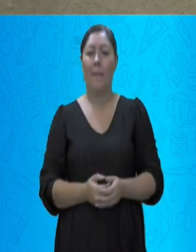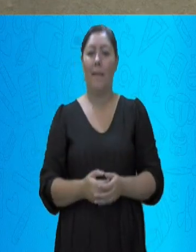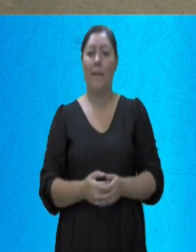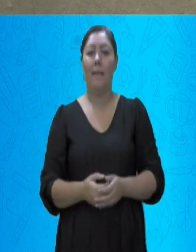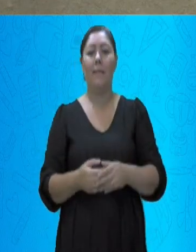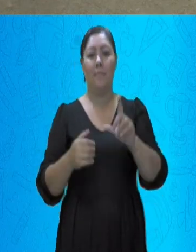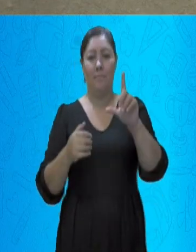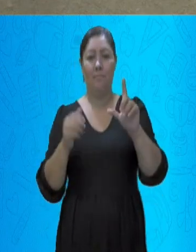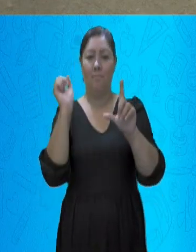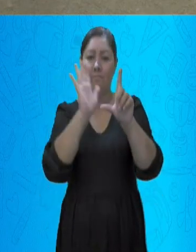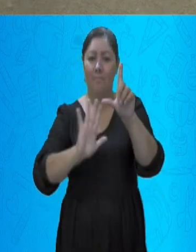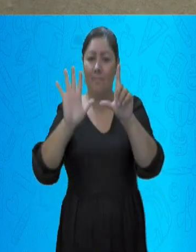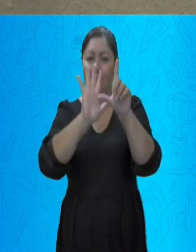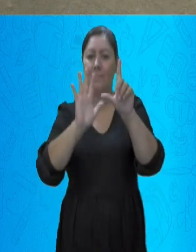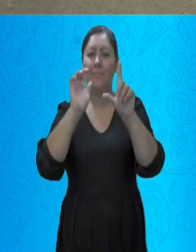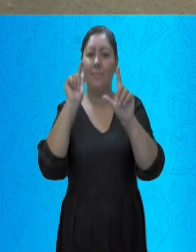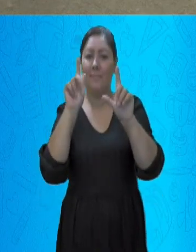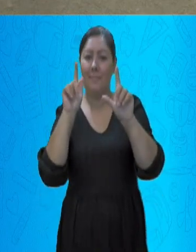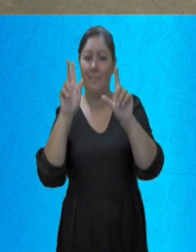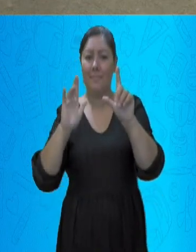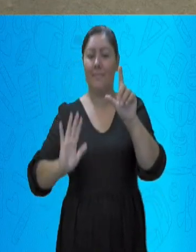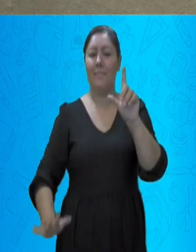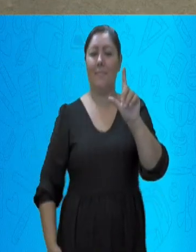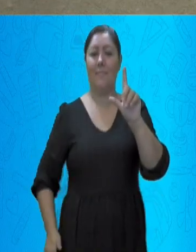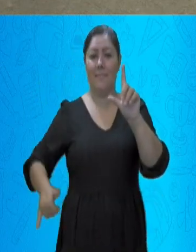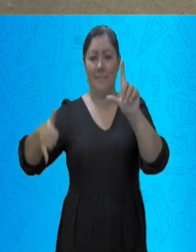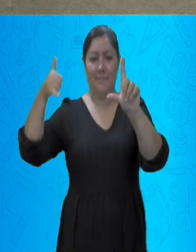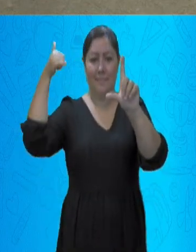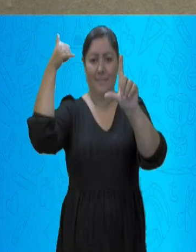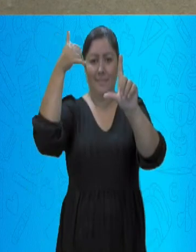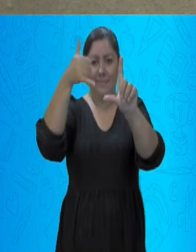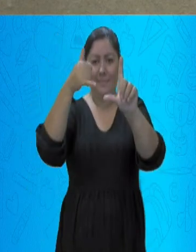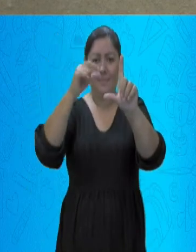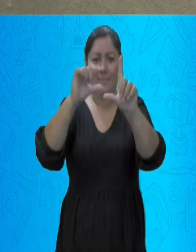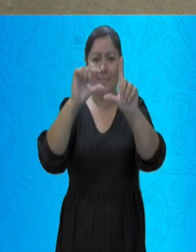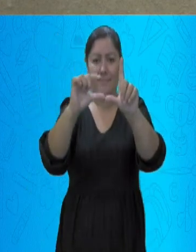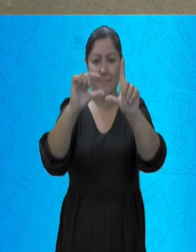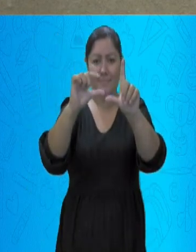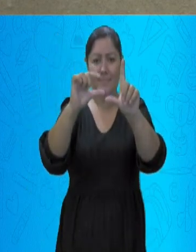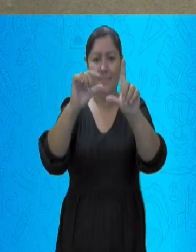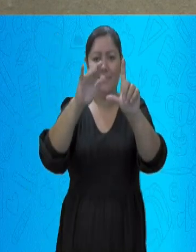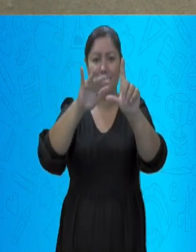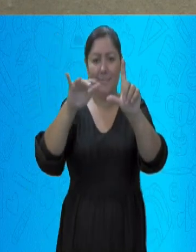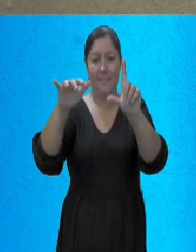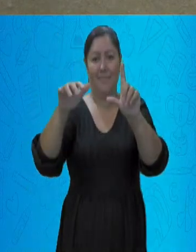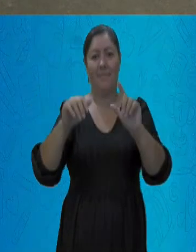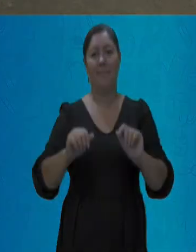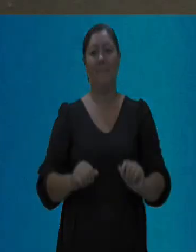SMED GV, basta apontar a câmera do seu celular na imagem que aparece no canto da tela.